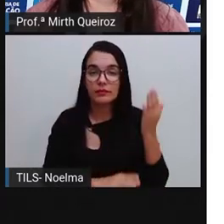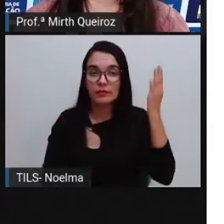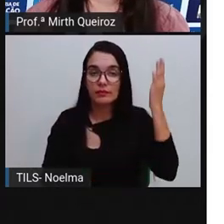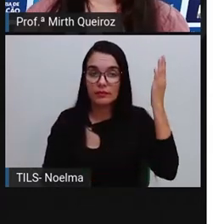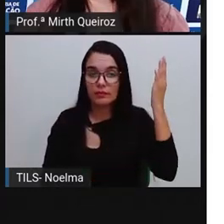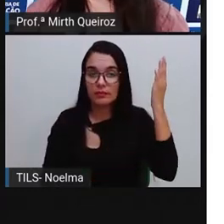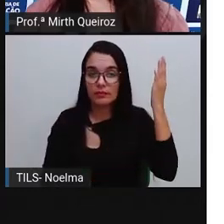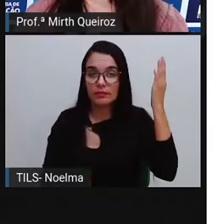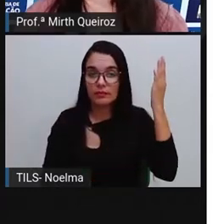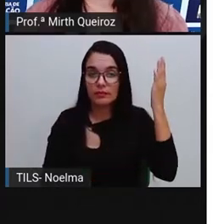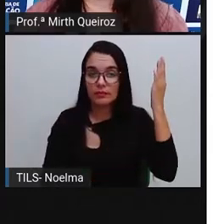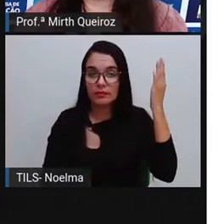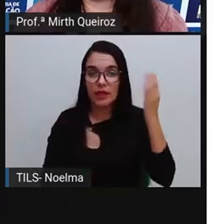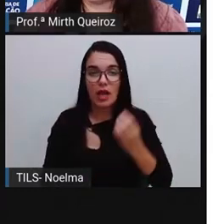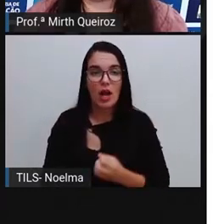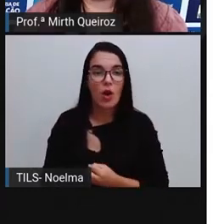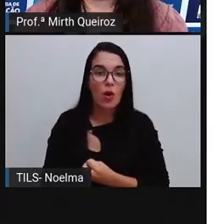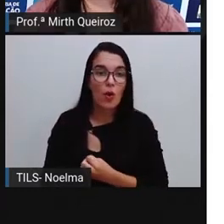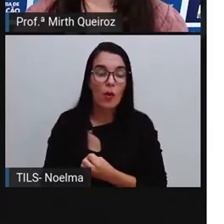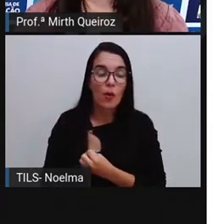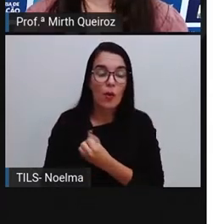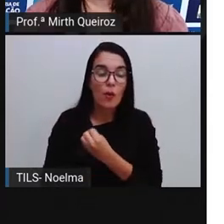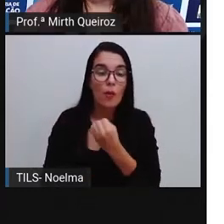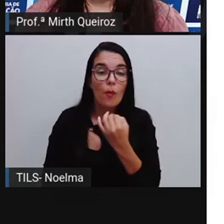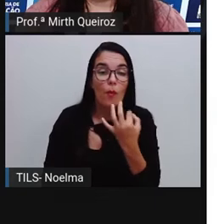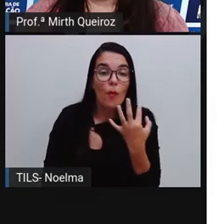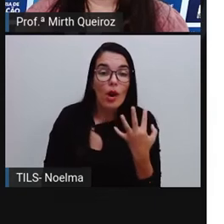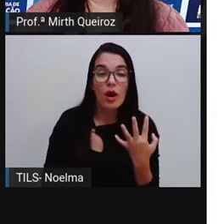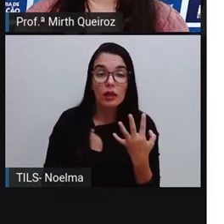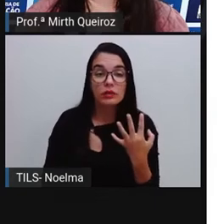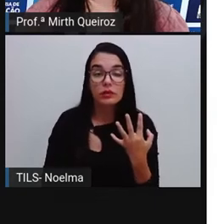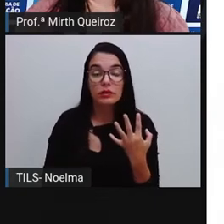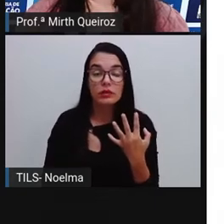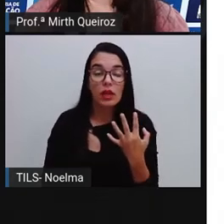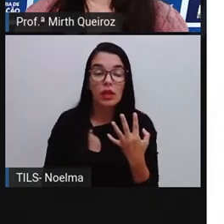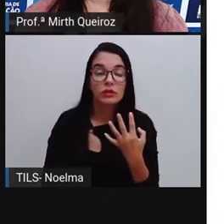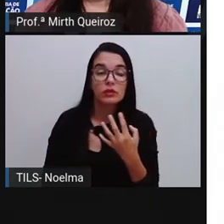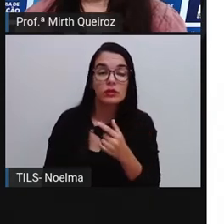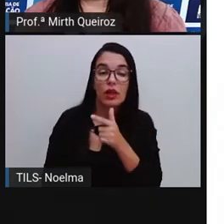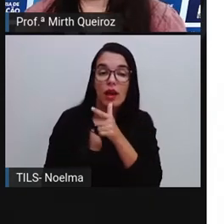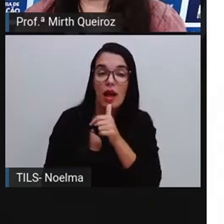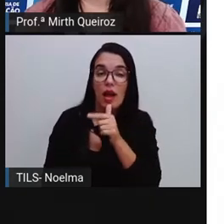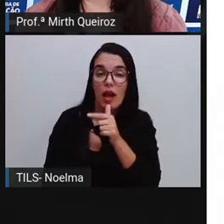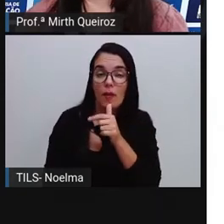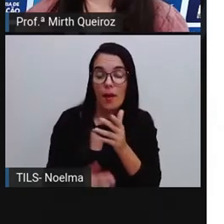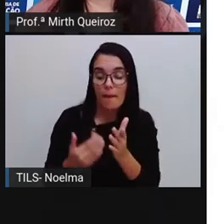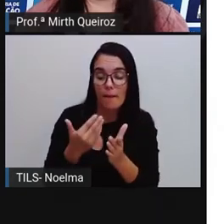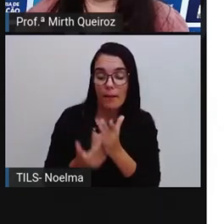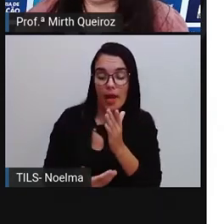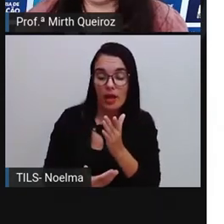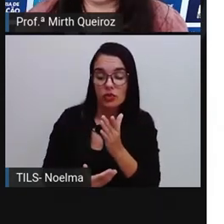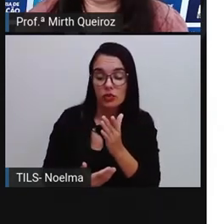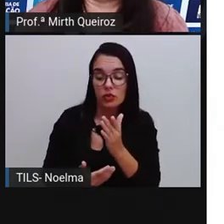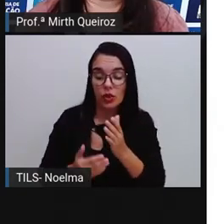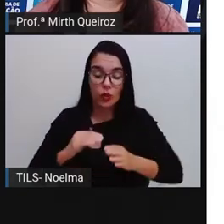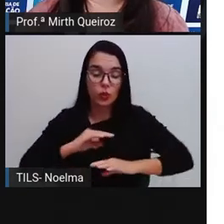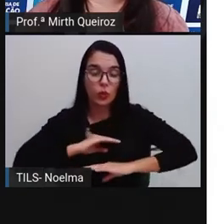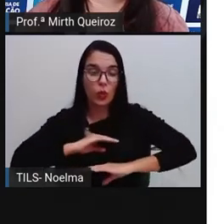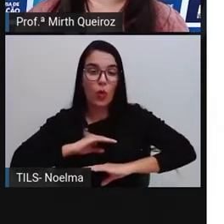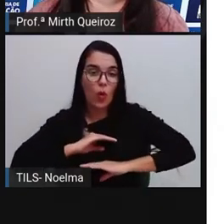sobre quanto de água a gente perde em uma hora em ml, né? Em mililitros.